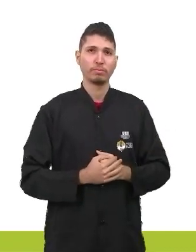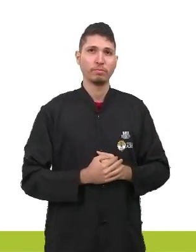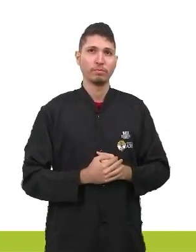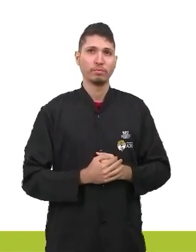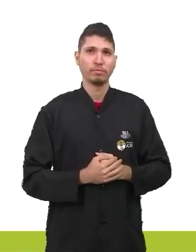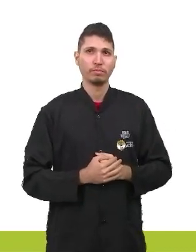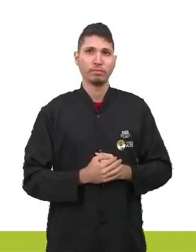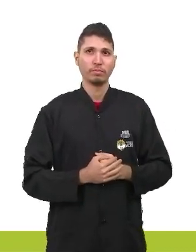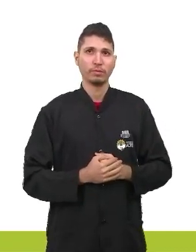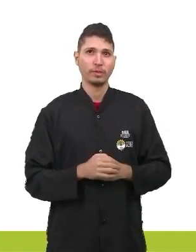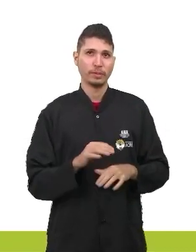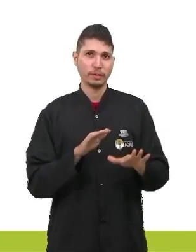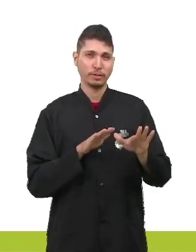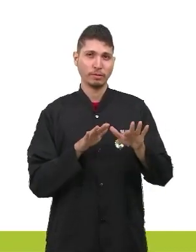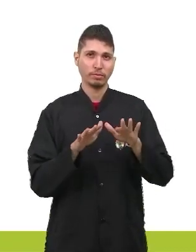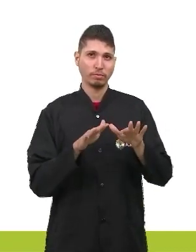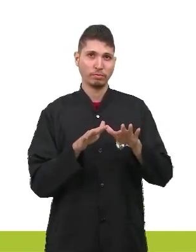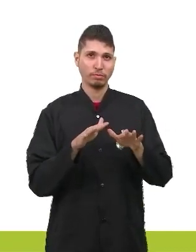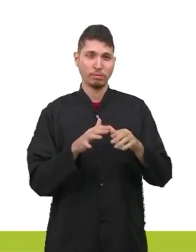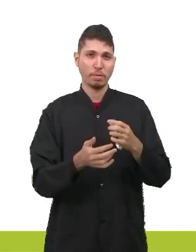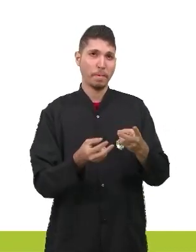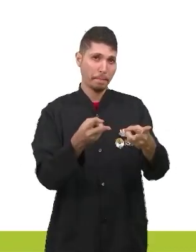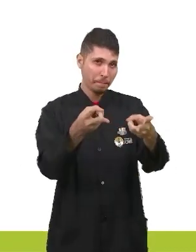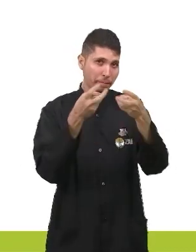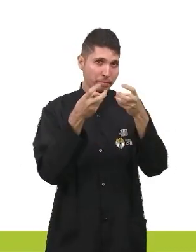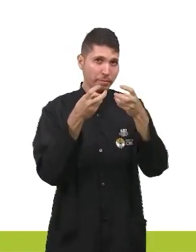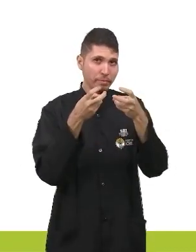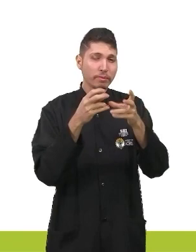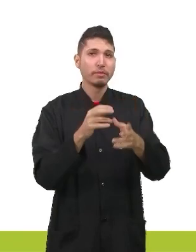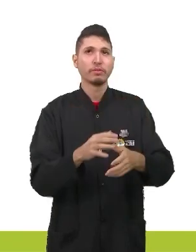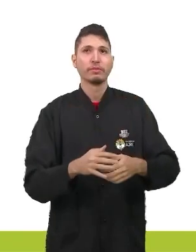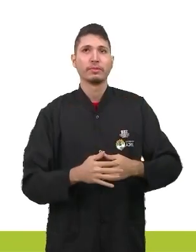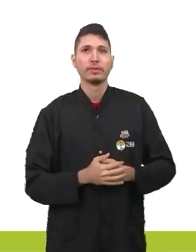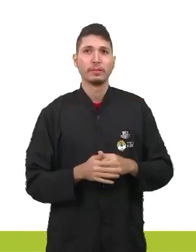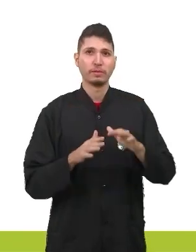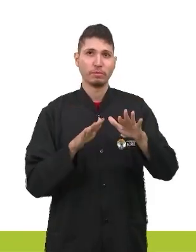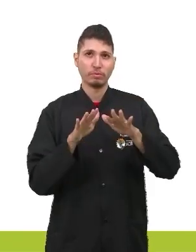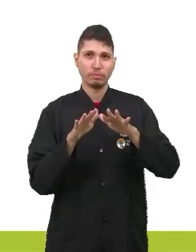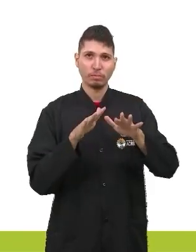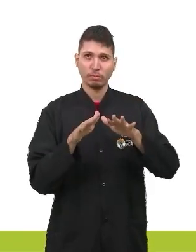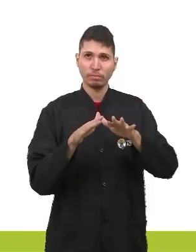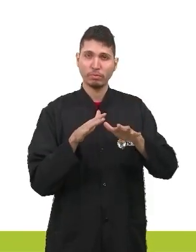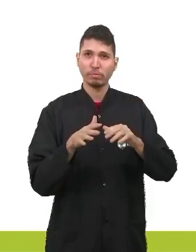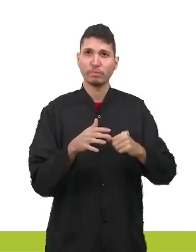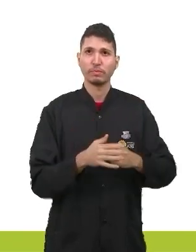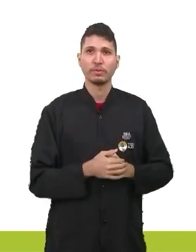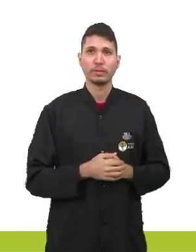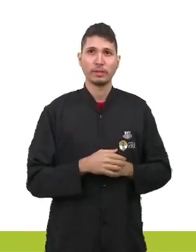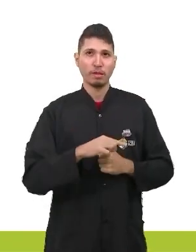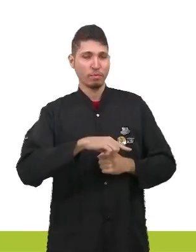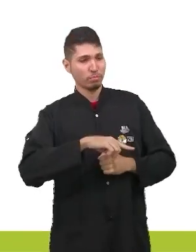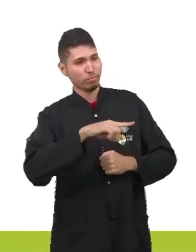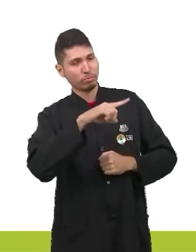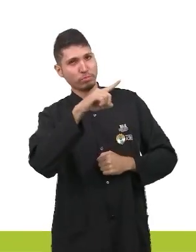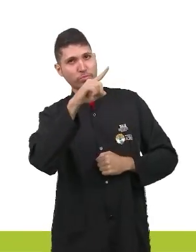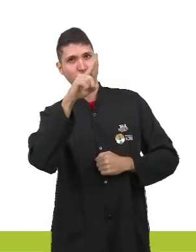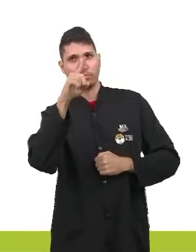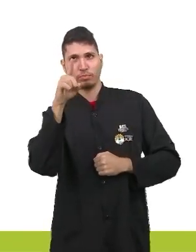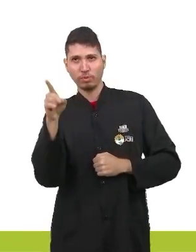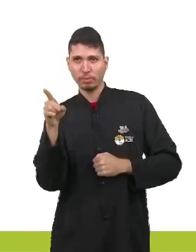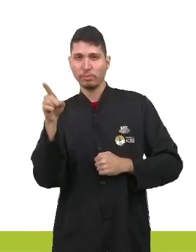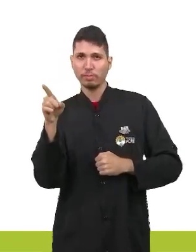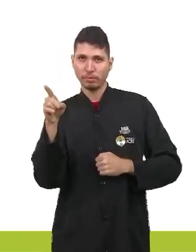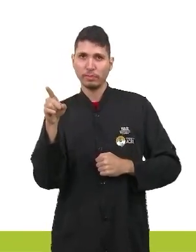esse movimento, tá? É importante você perceber aí que esse movimento ele vai formar a ideia de uma parábola,